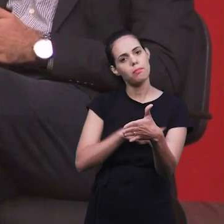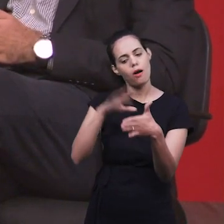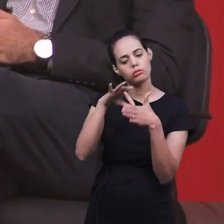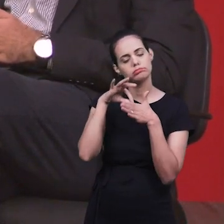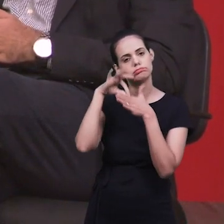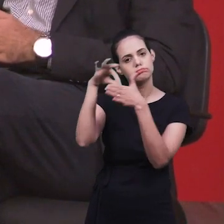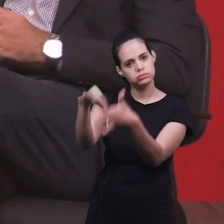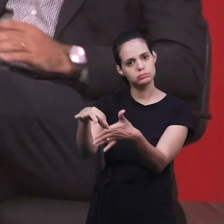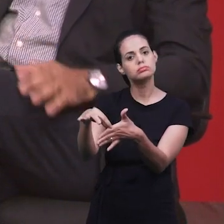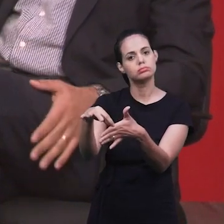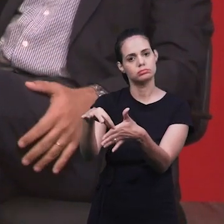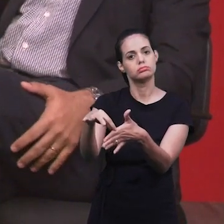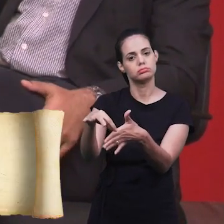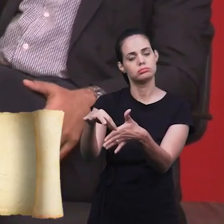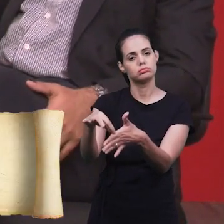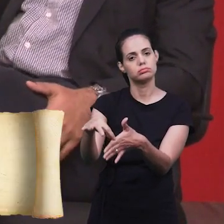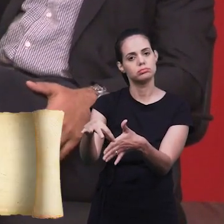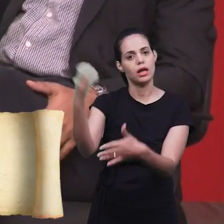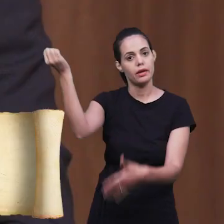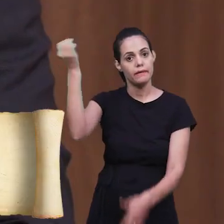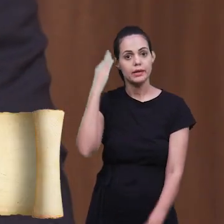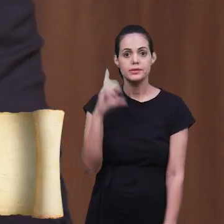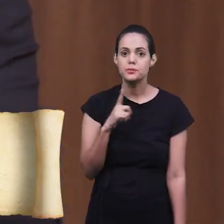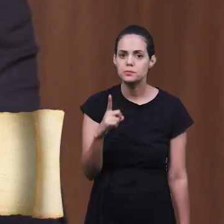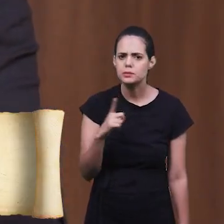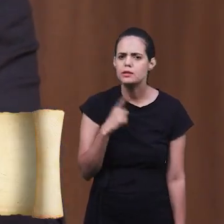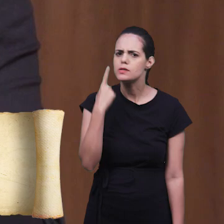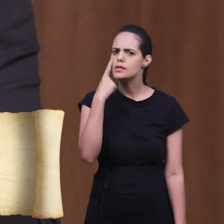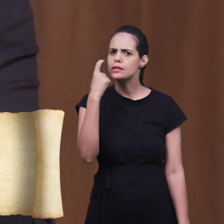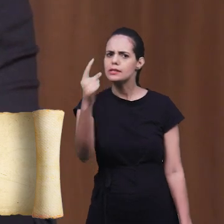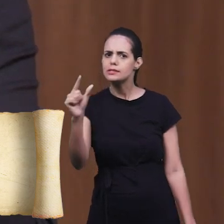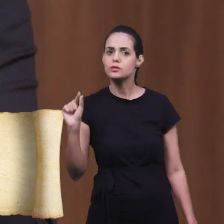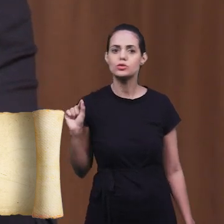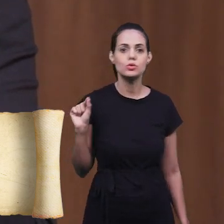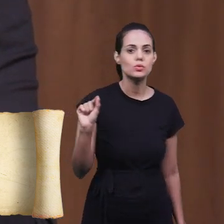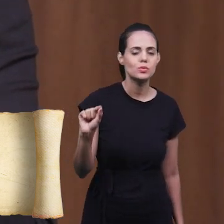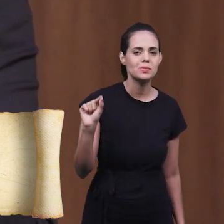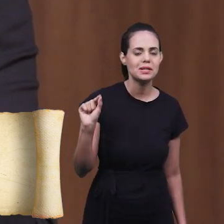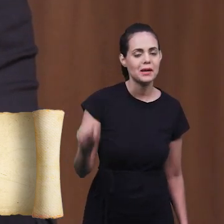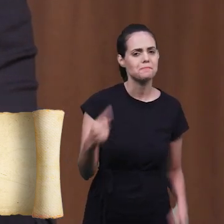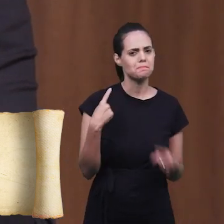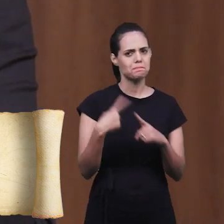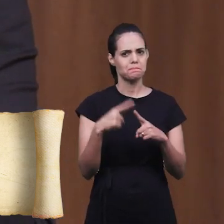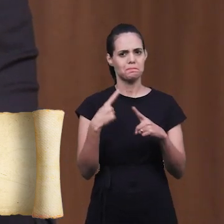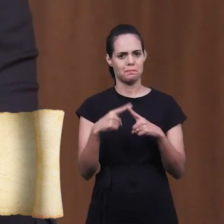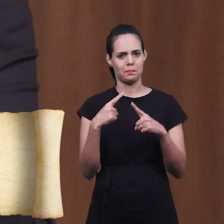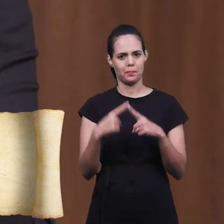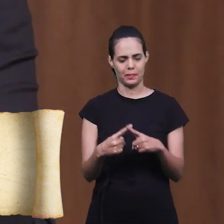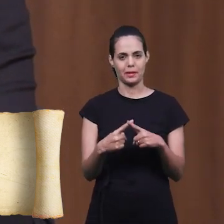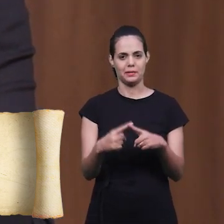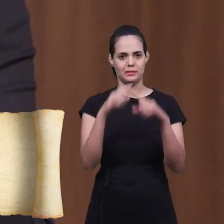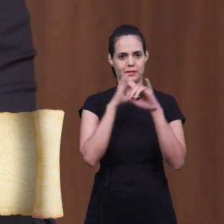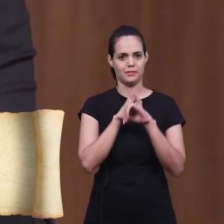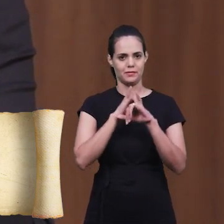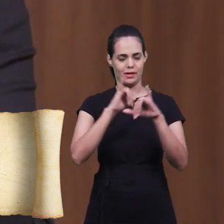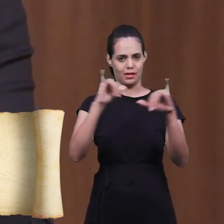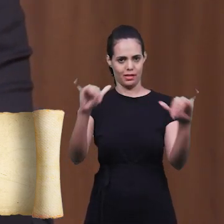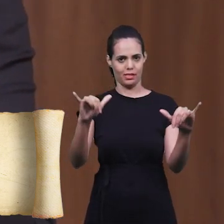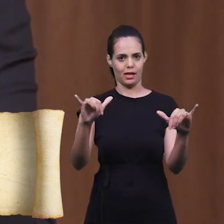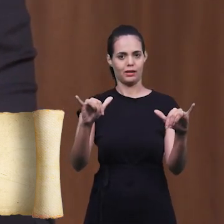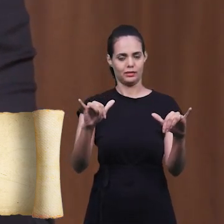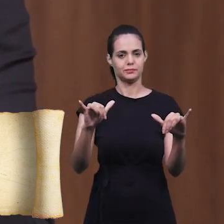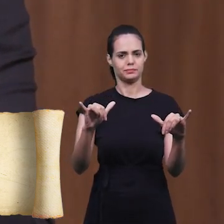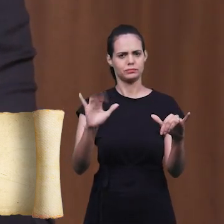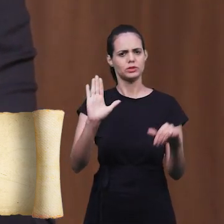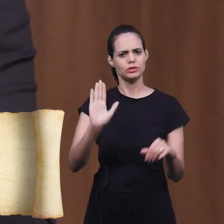homem, outro, não, ele foi por uma revelação. Interessante, porque ele vai relatar o episódio do